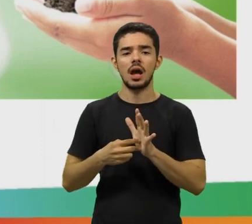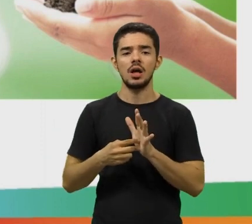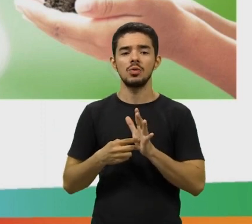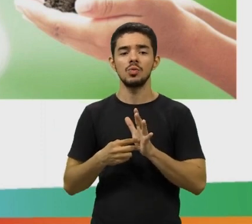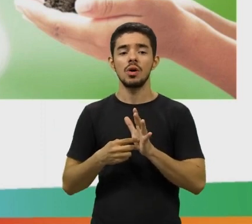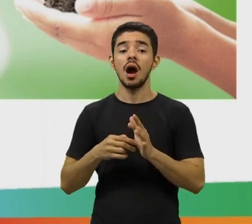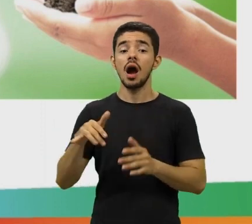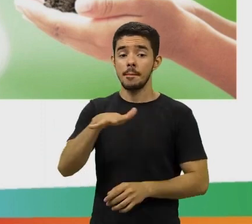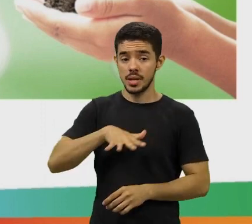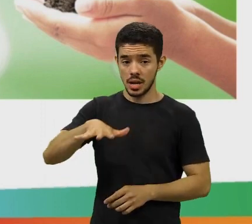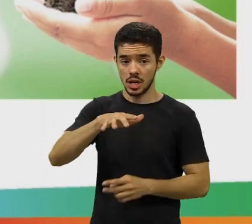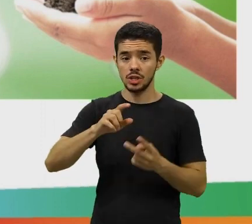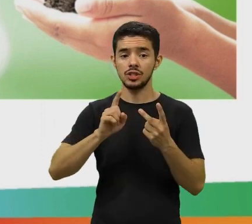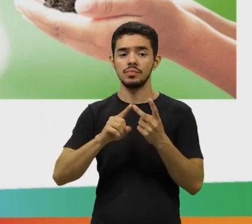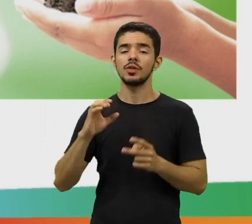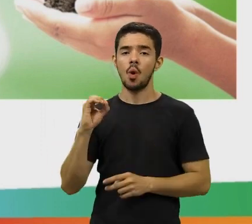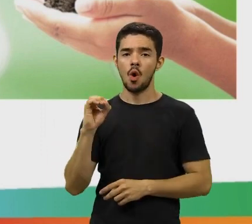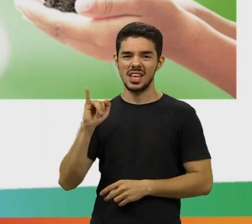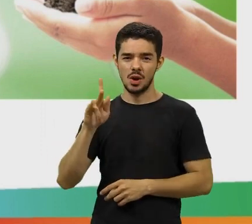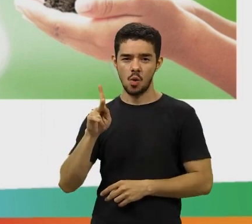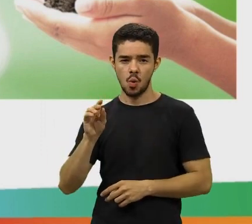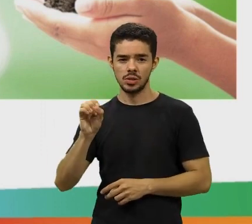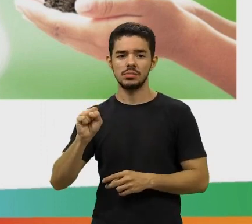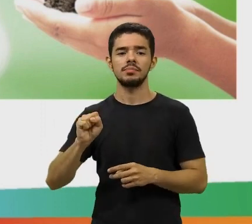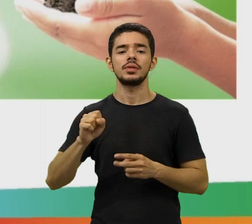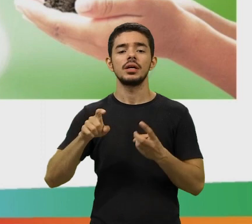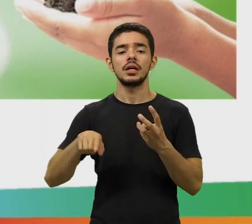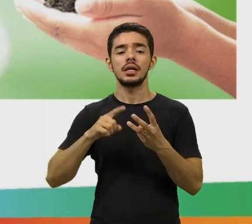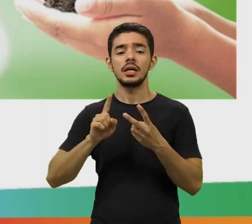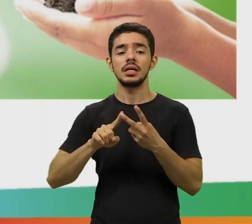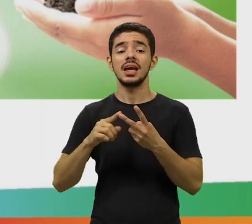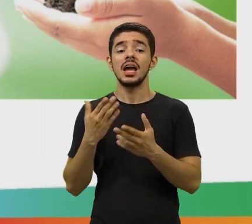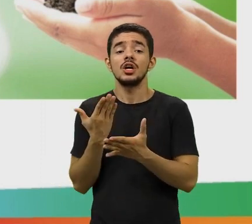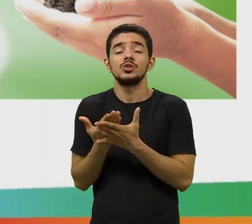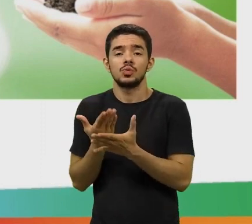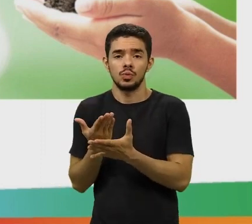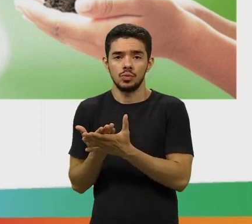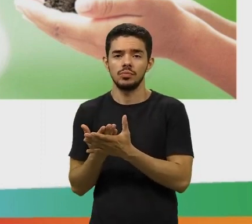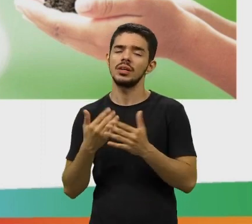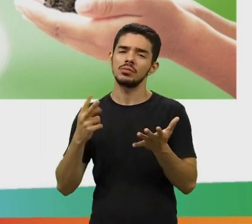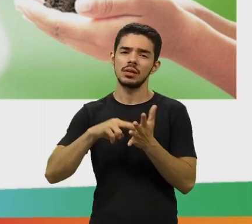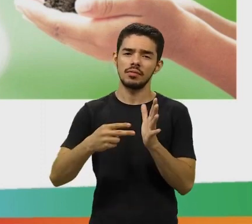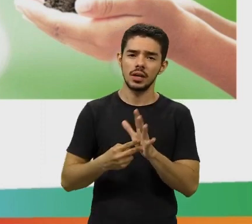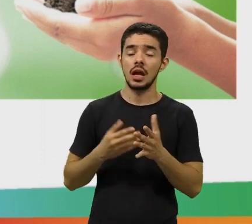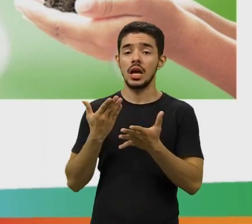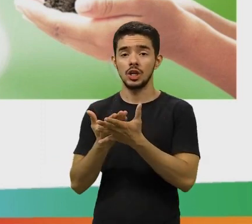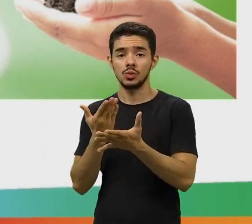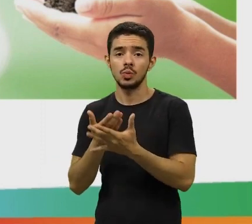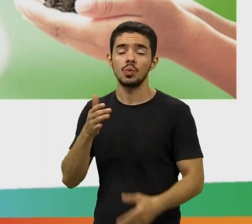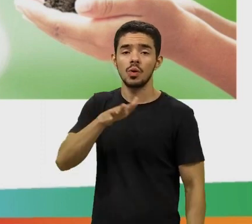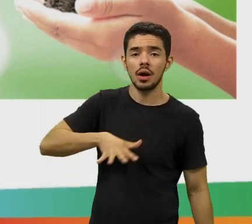definição é estudo. Então nós entendemos aí que nós vamos analisar o estudo dos ambientes que